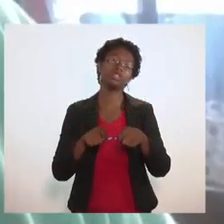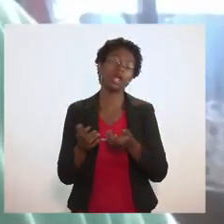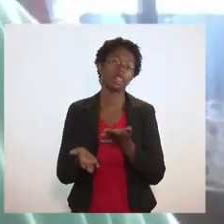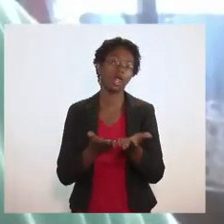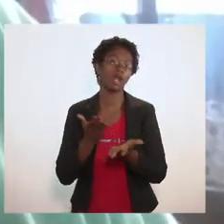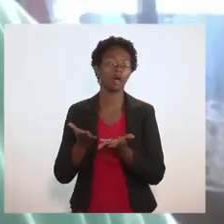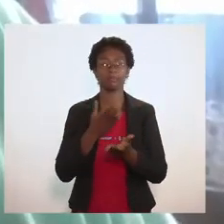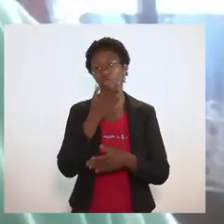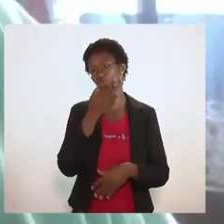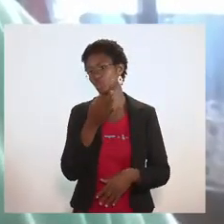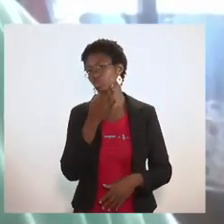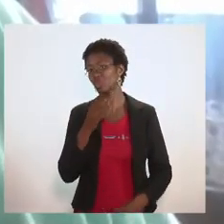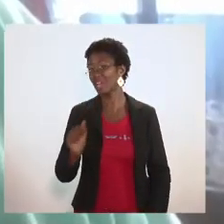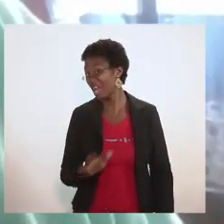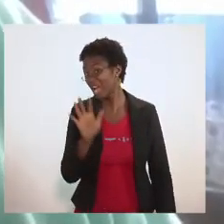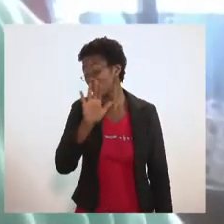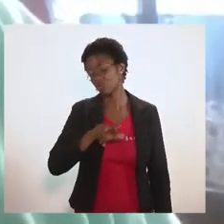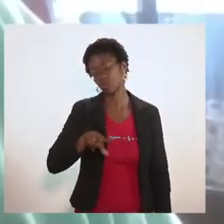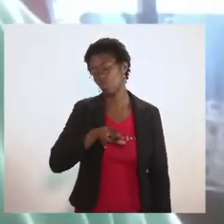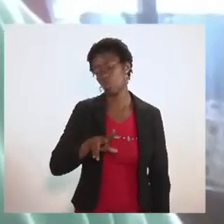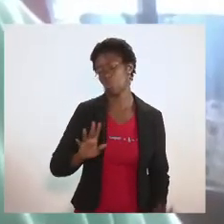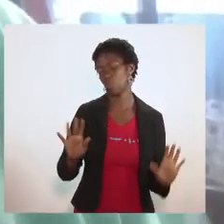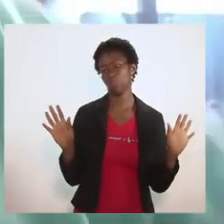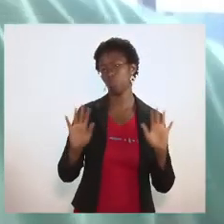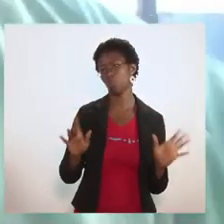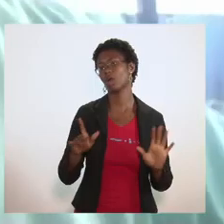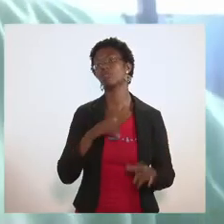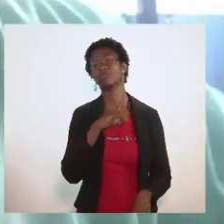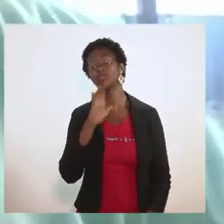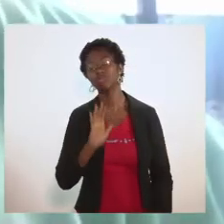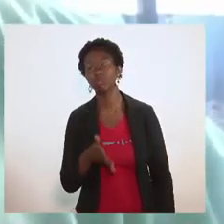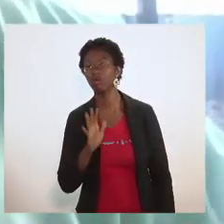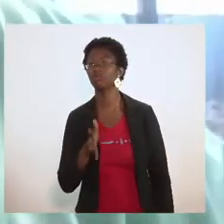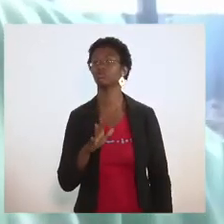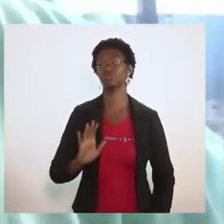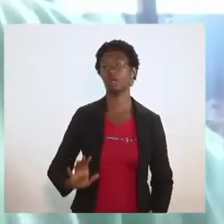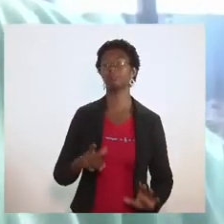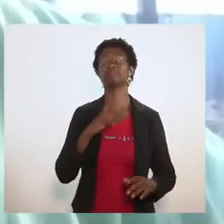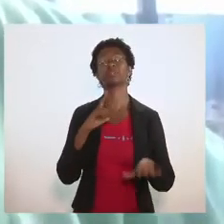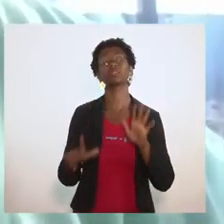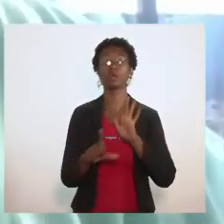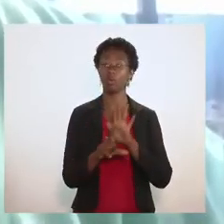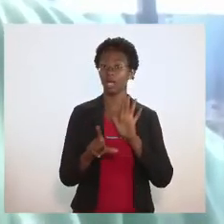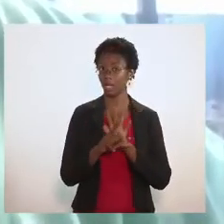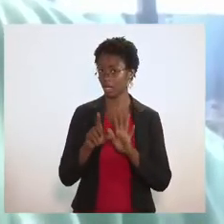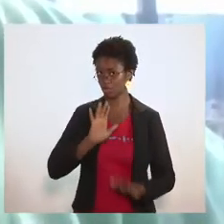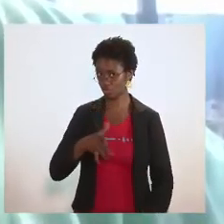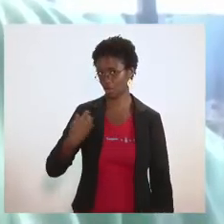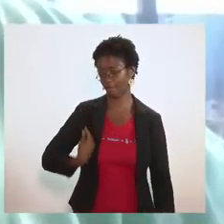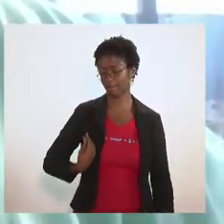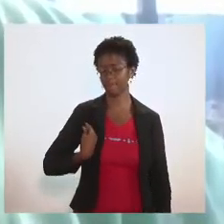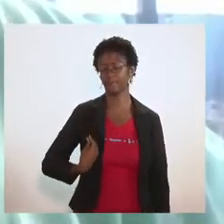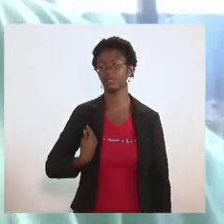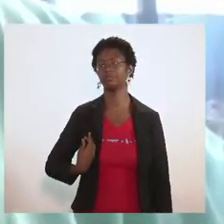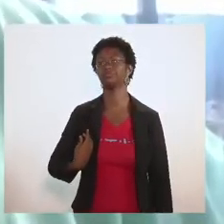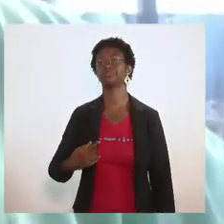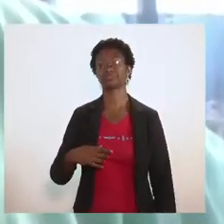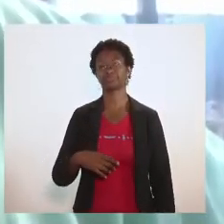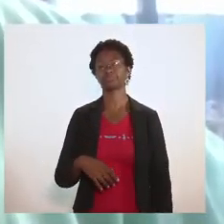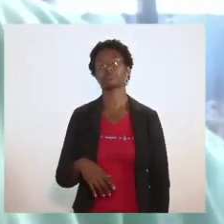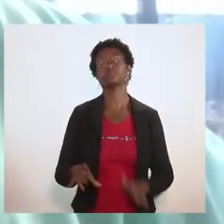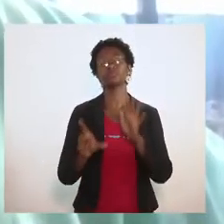de qualquer instituição religiosa que realmente gere um barulho muito alto, hoje em dia